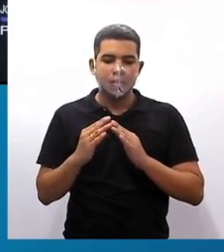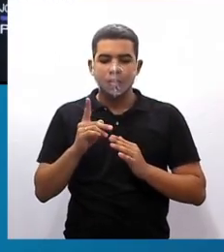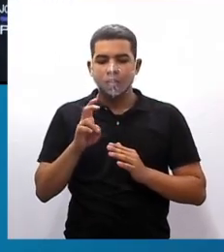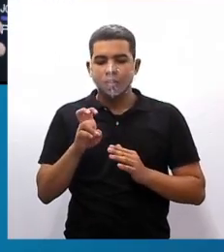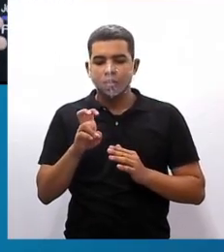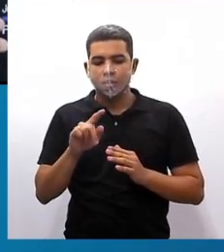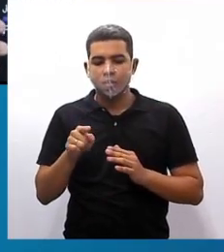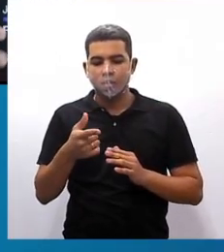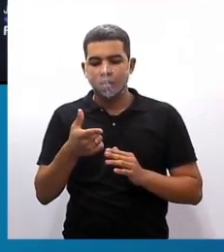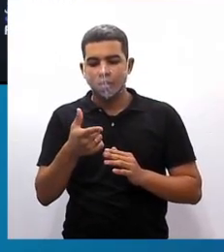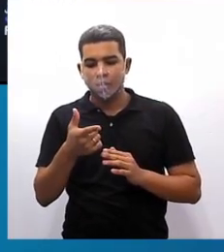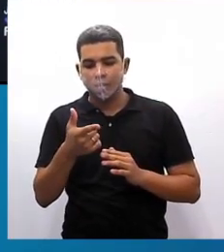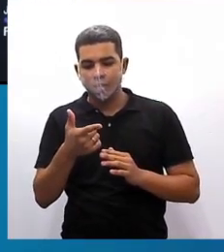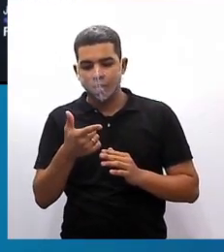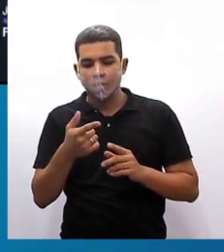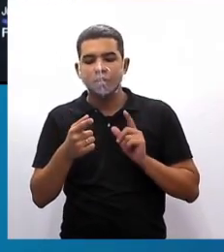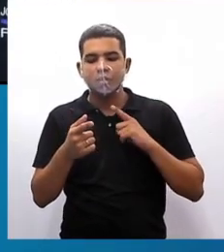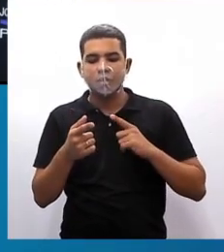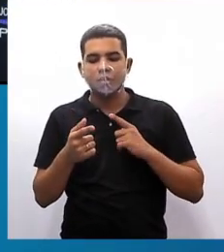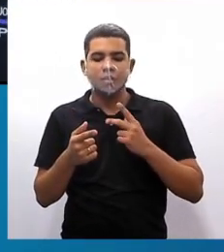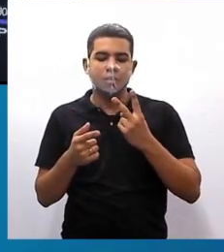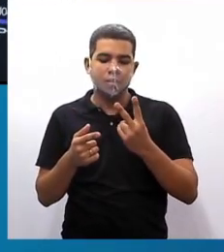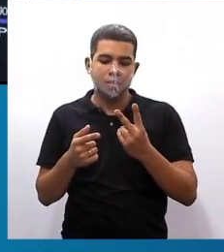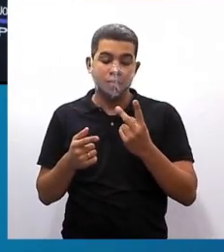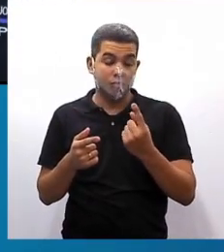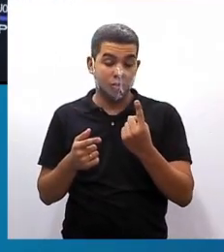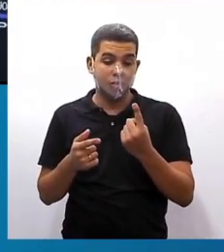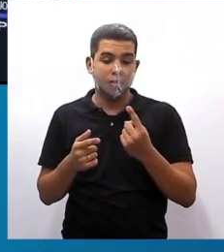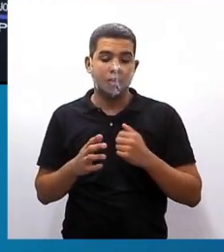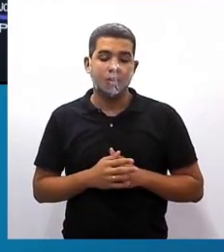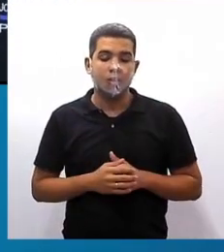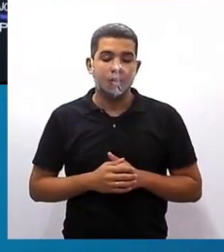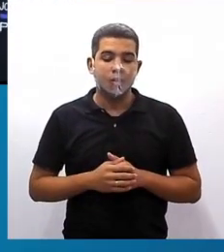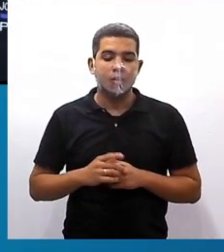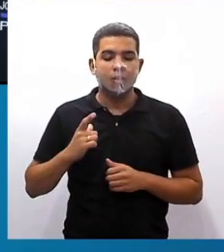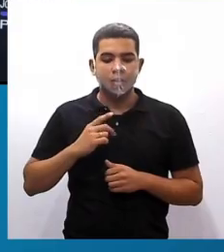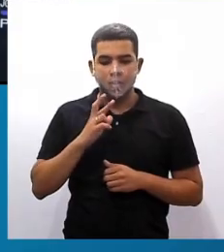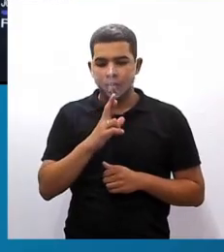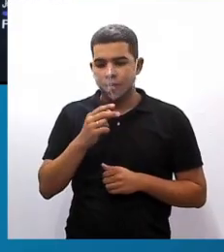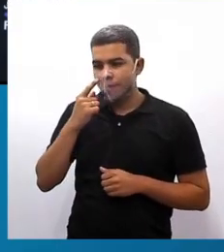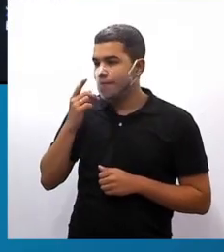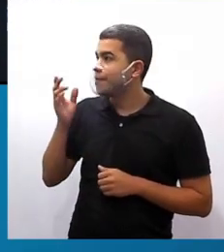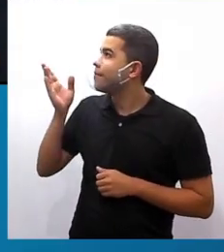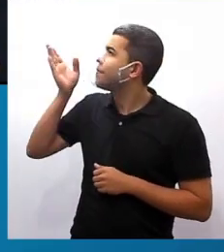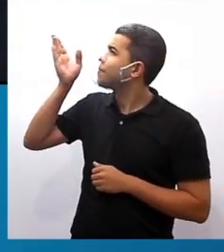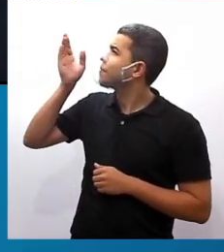uma. Então, você, no fim, vai andar 2. Andando 2, vai ter o resultado de